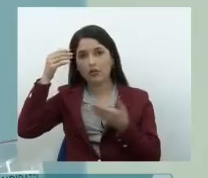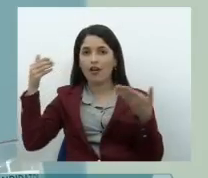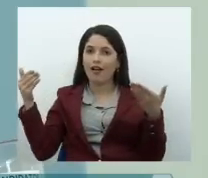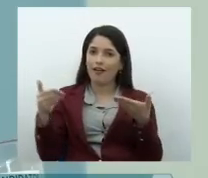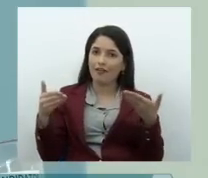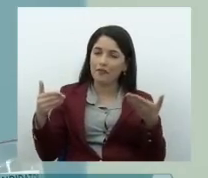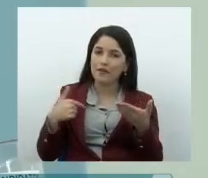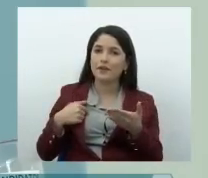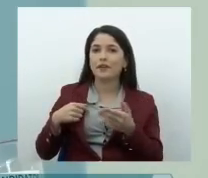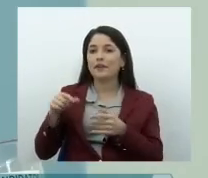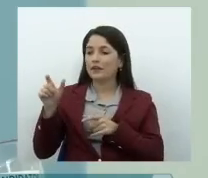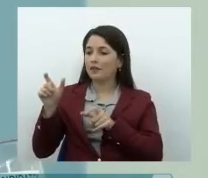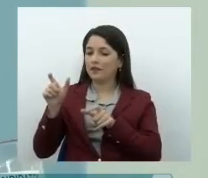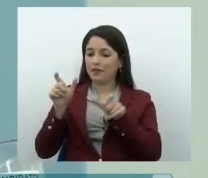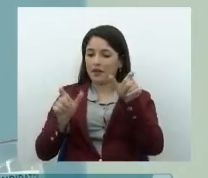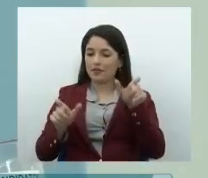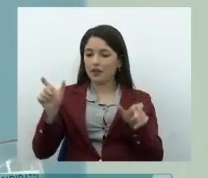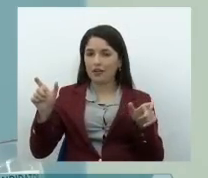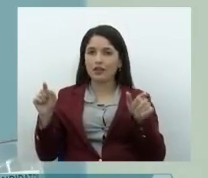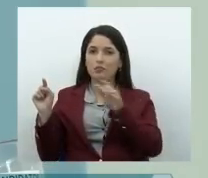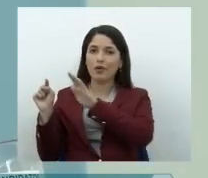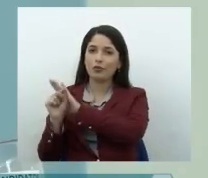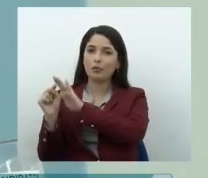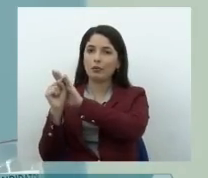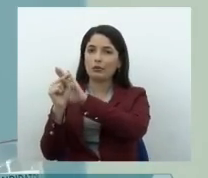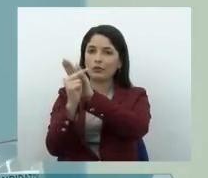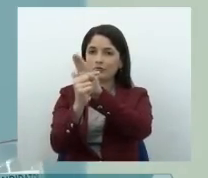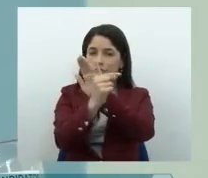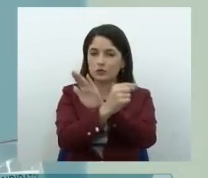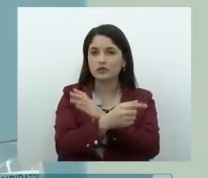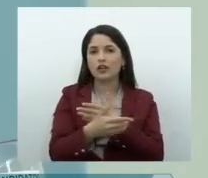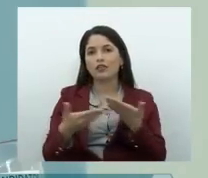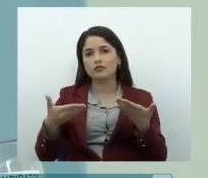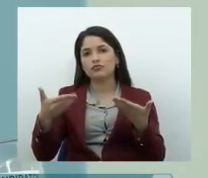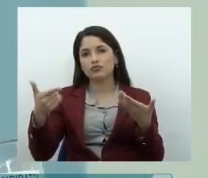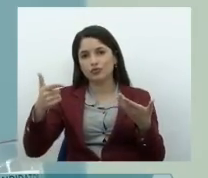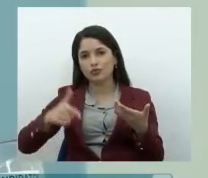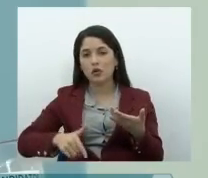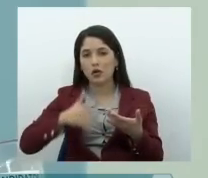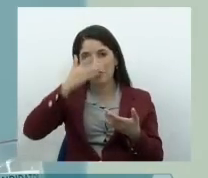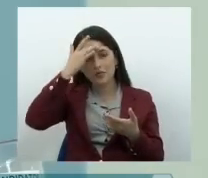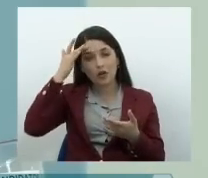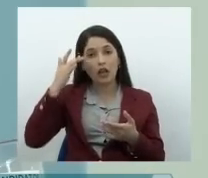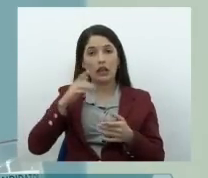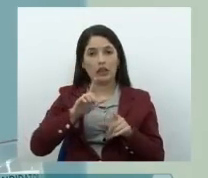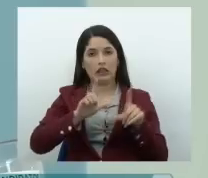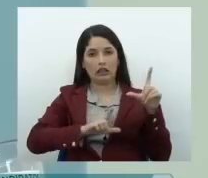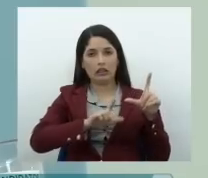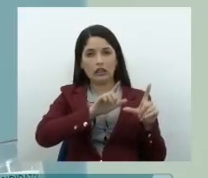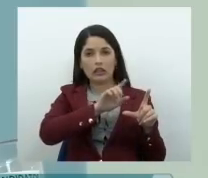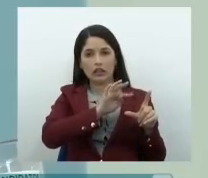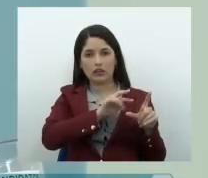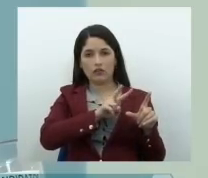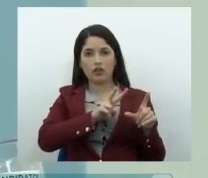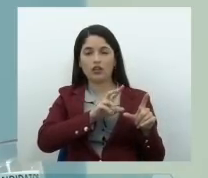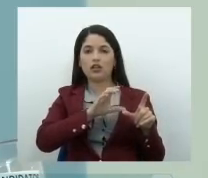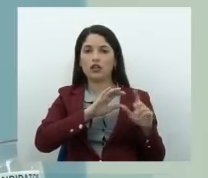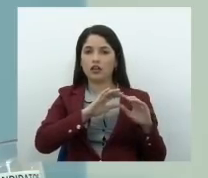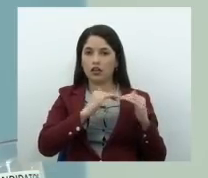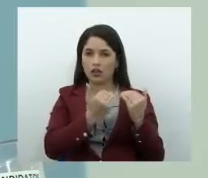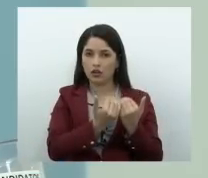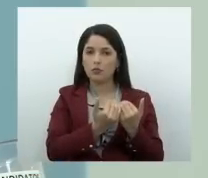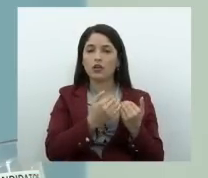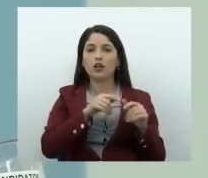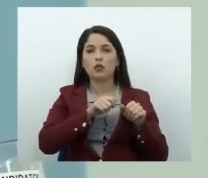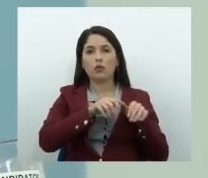já vou relembrar as regras. Mais uma vez, só quero aqui dar uma saudação aos veículos que, além da TV Câmara Guarulhos e do nosso site,